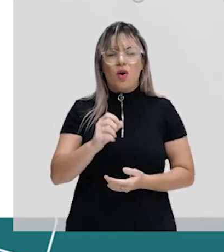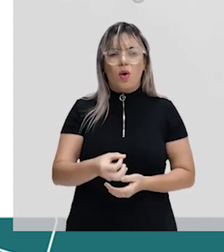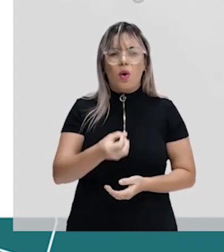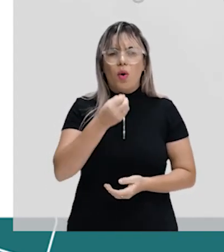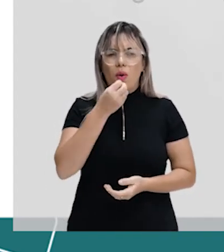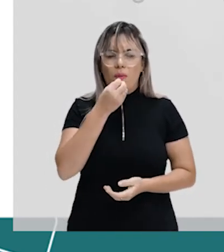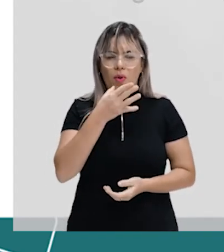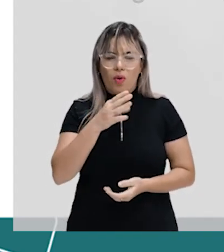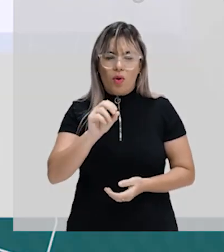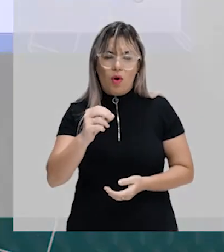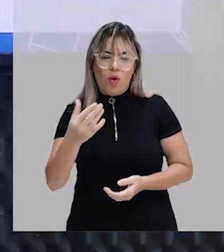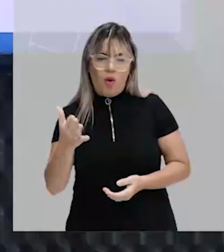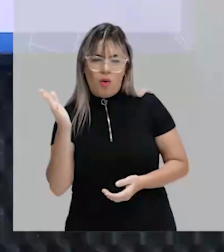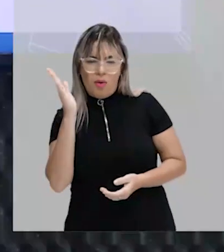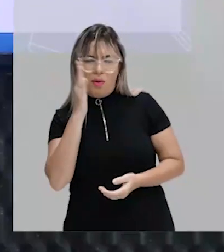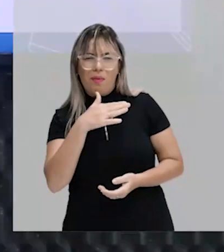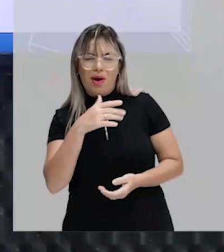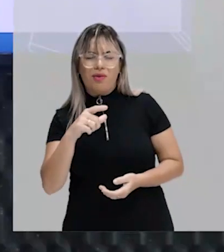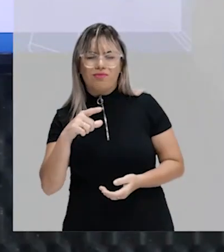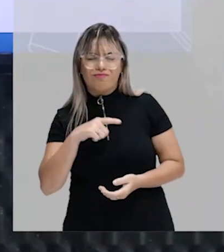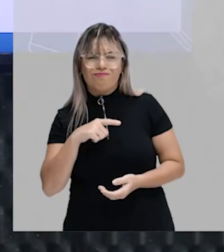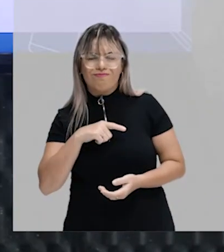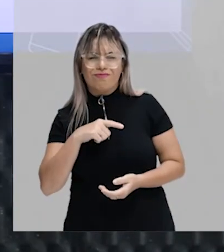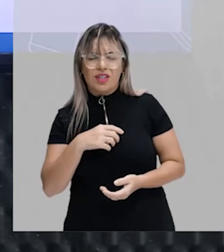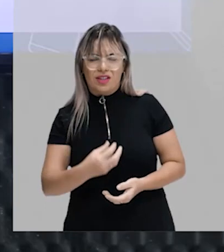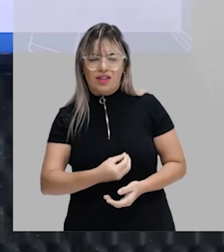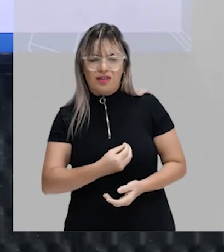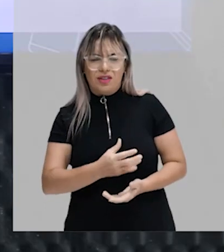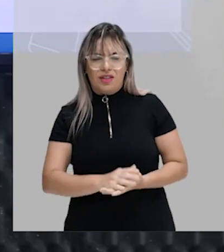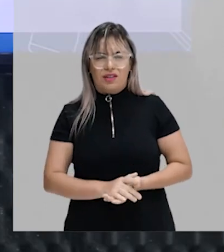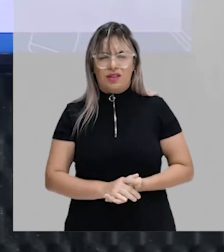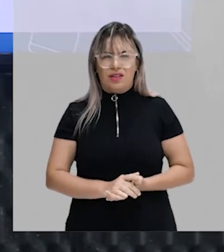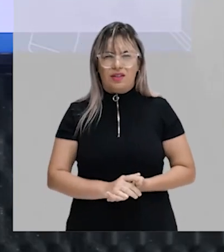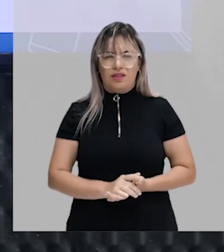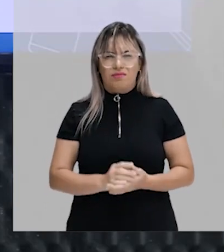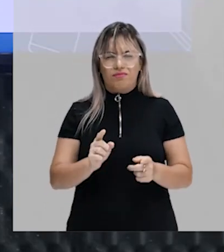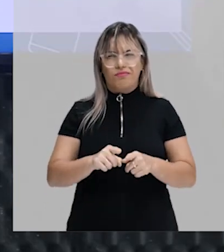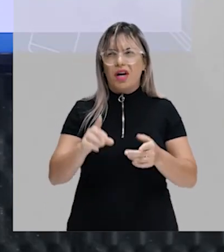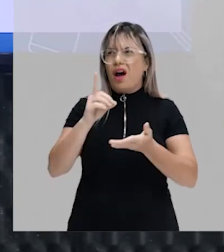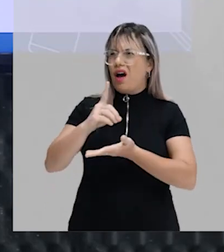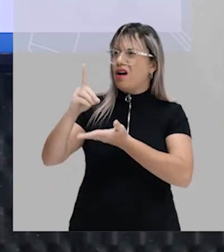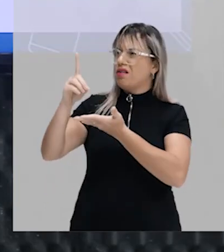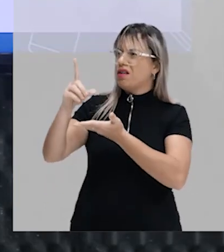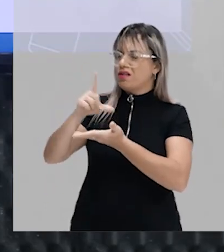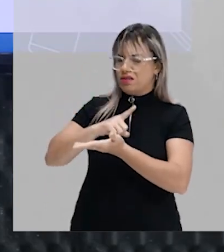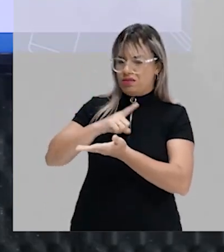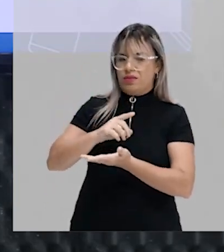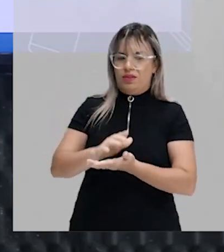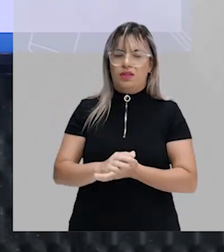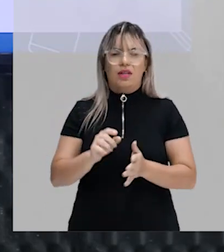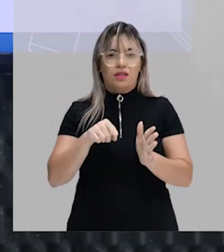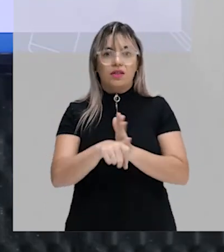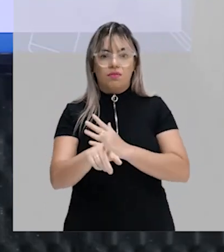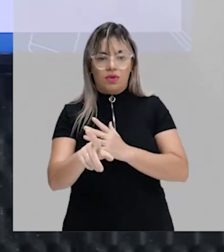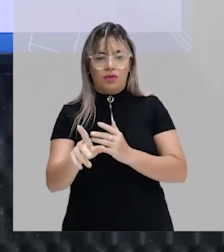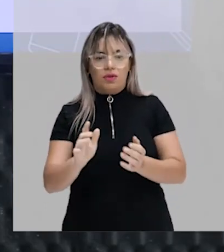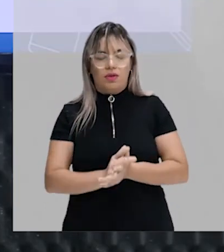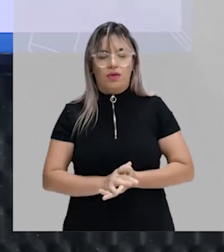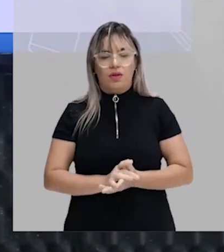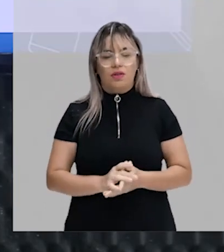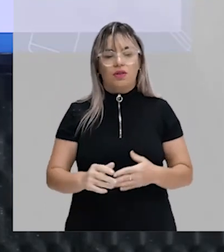essas perguntas, esses questionamentos passaram a surgir. Aí, o Guimarães Rosa ficou conhecido por criar